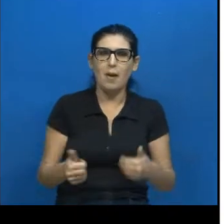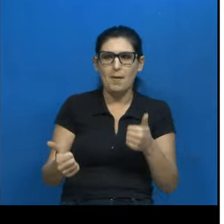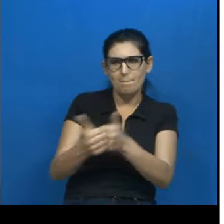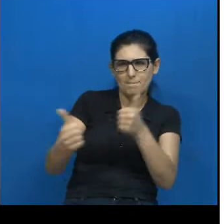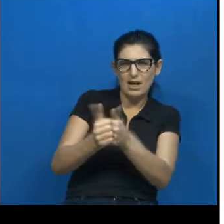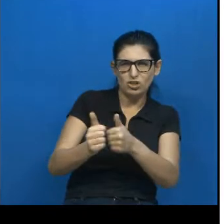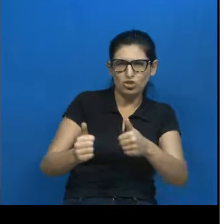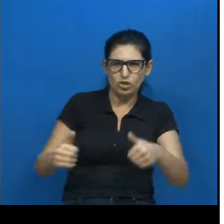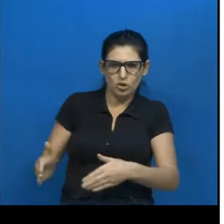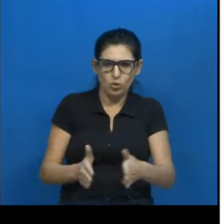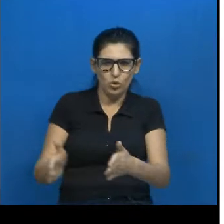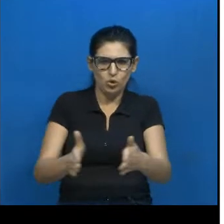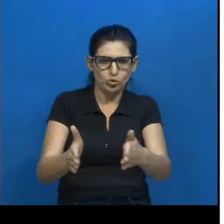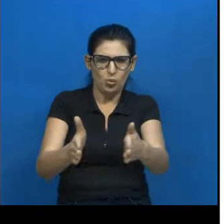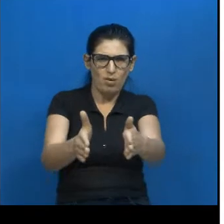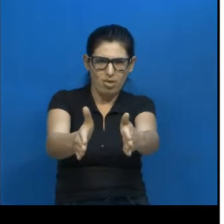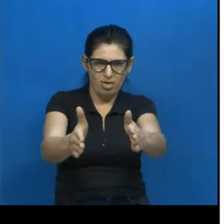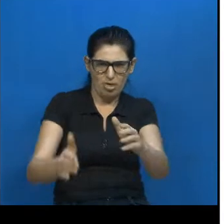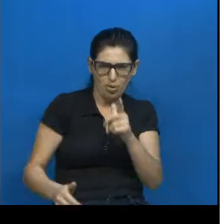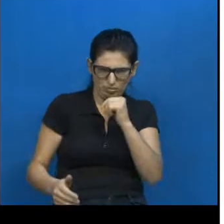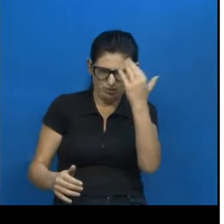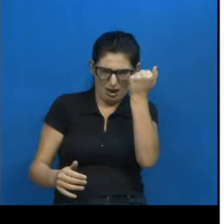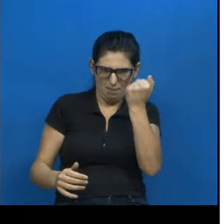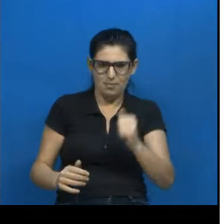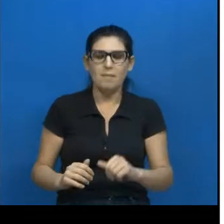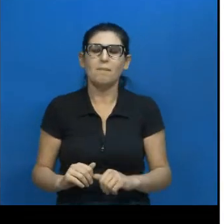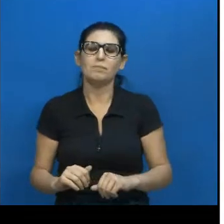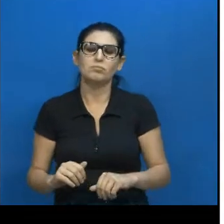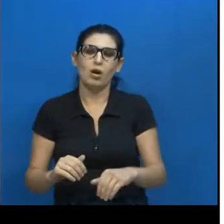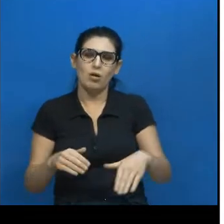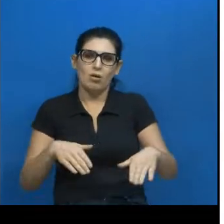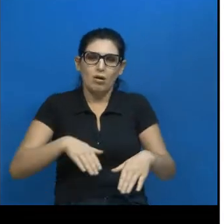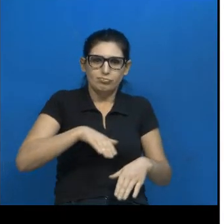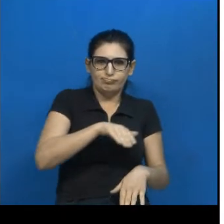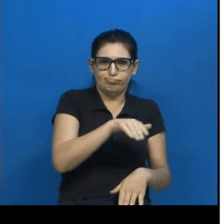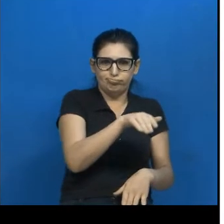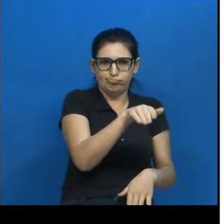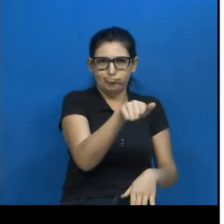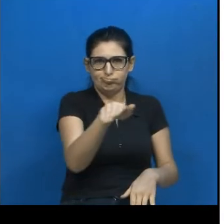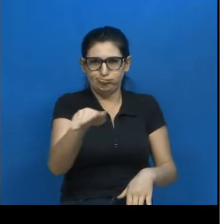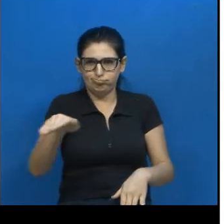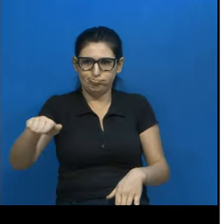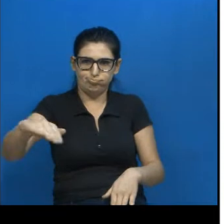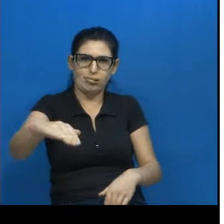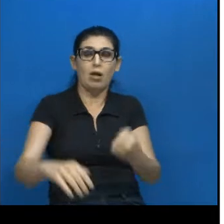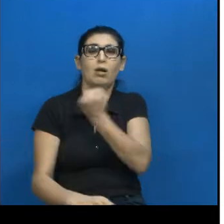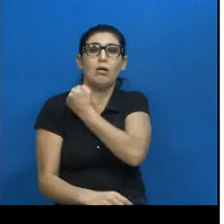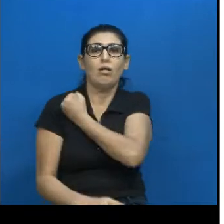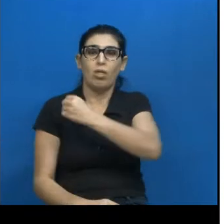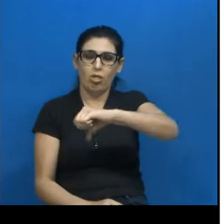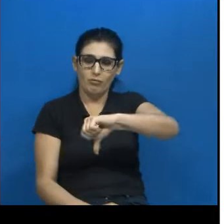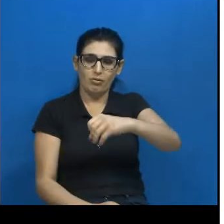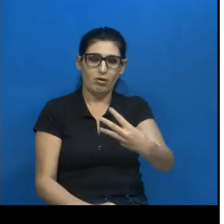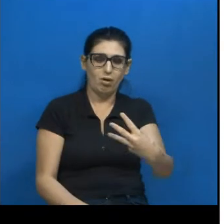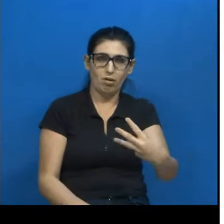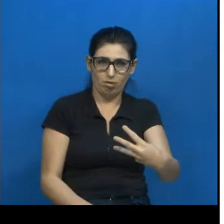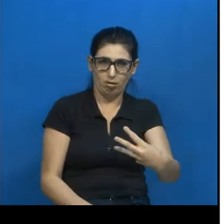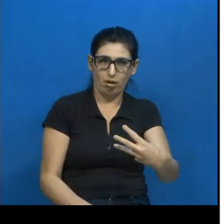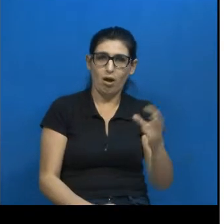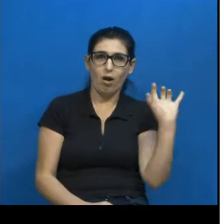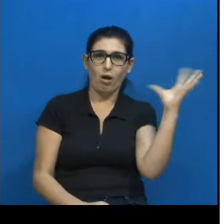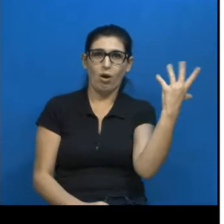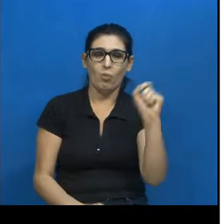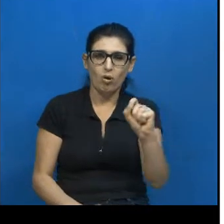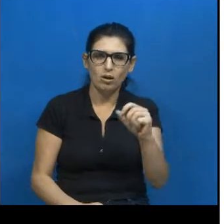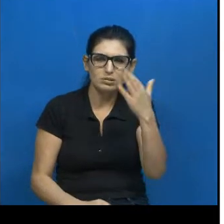vai embora. Tá? Vai no JB e vai embora. Com a linha 93, olha o que acontece. Aquela linha do meio é o